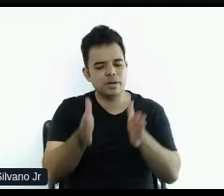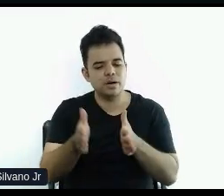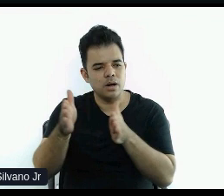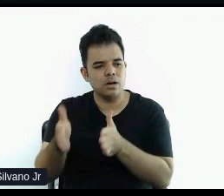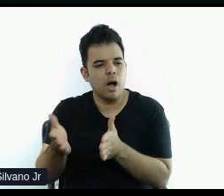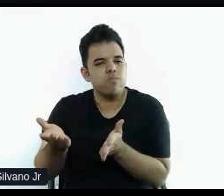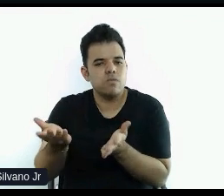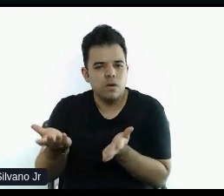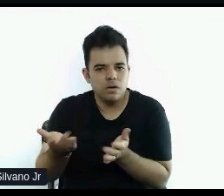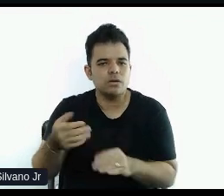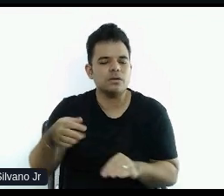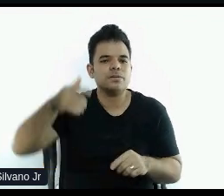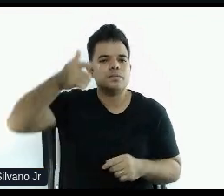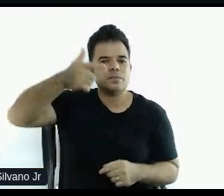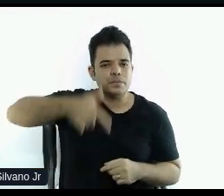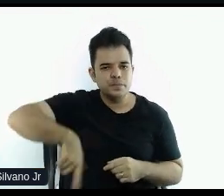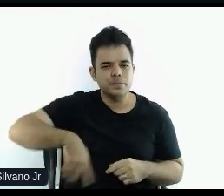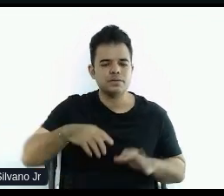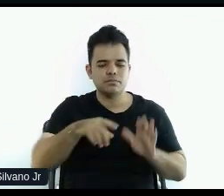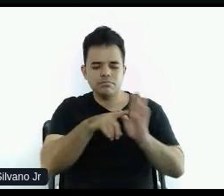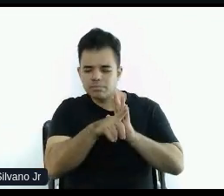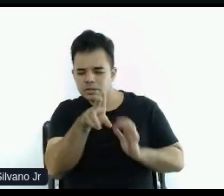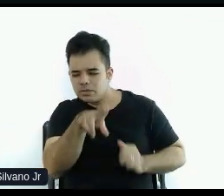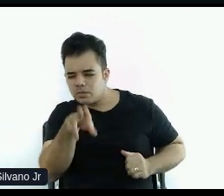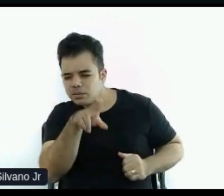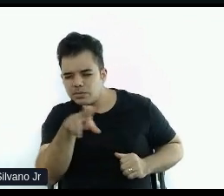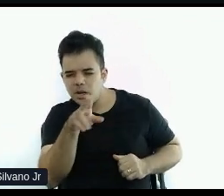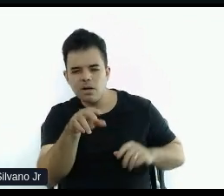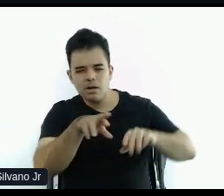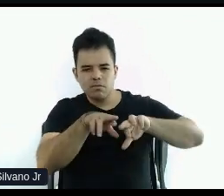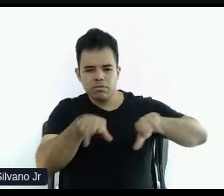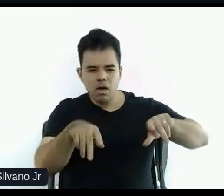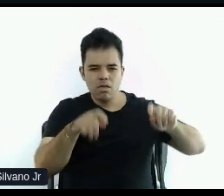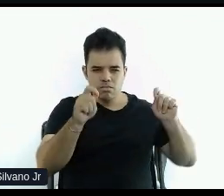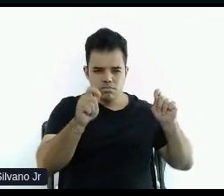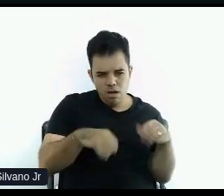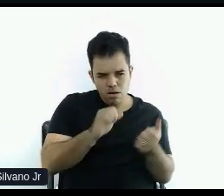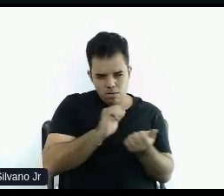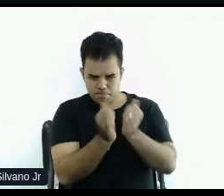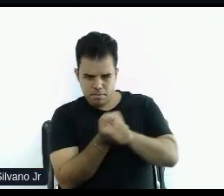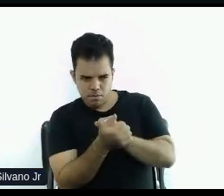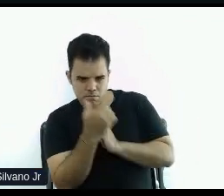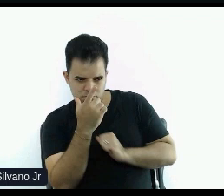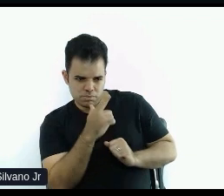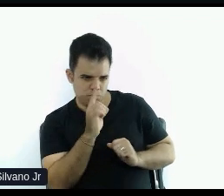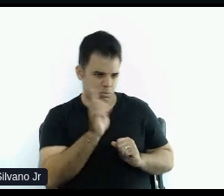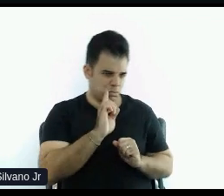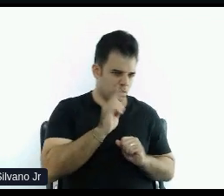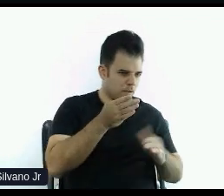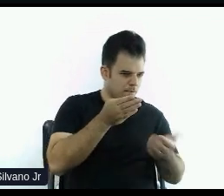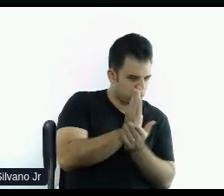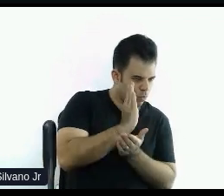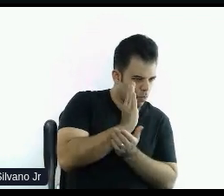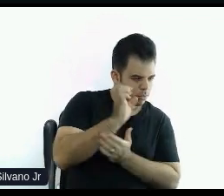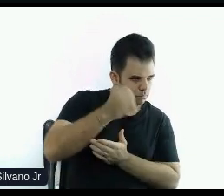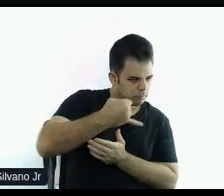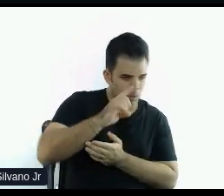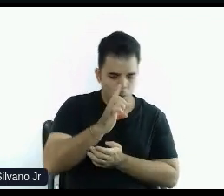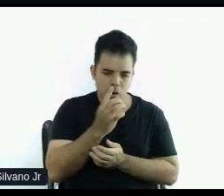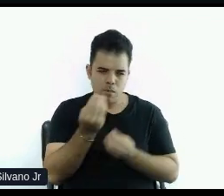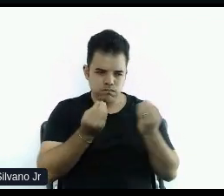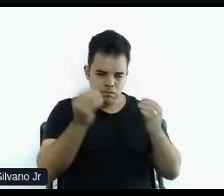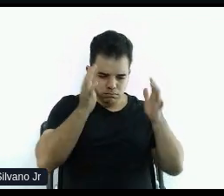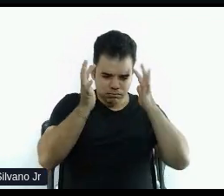de teste que a gente vai utilizar, que faz sentido para aquela validação, para a gente